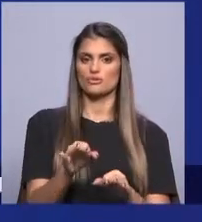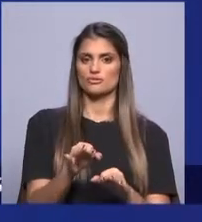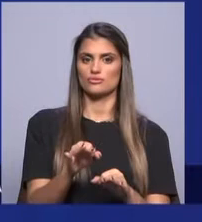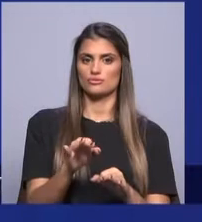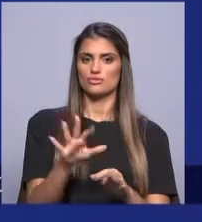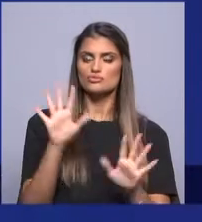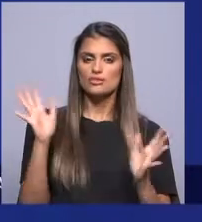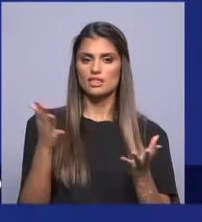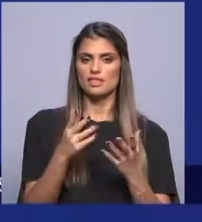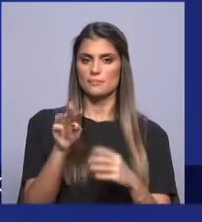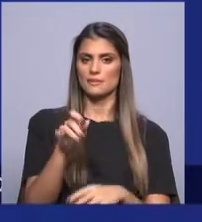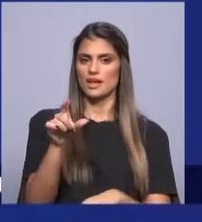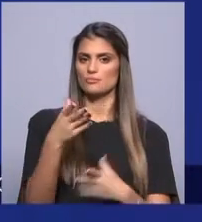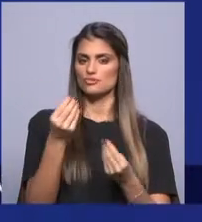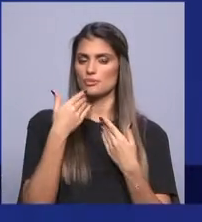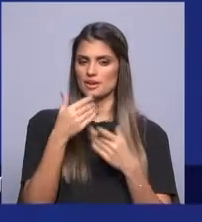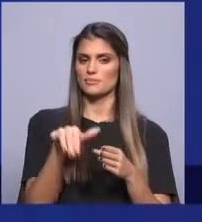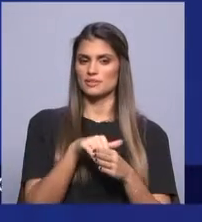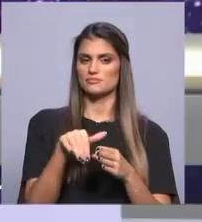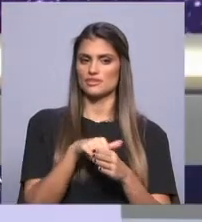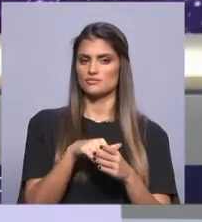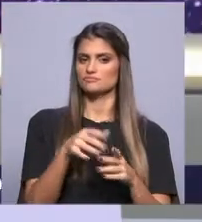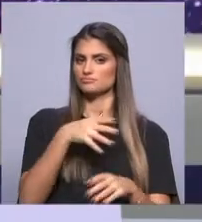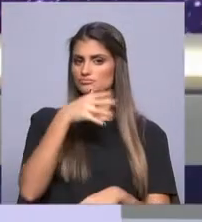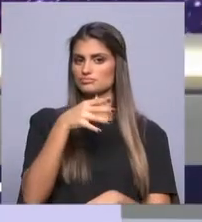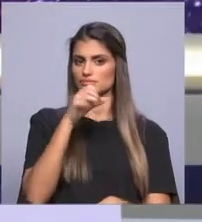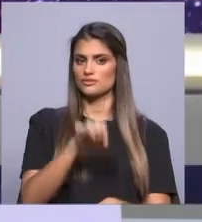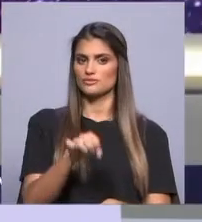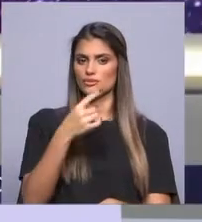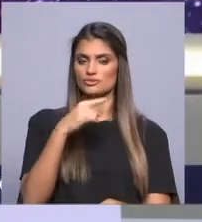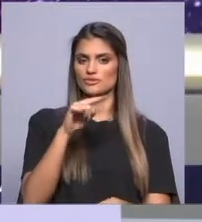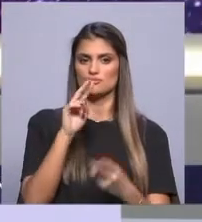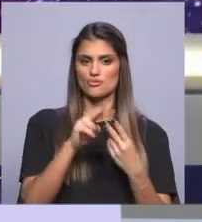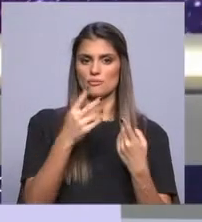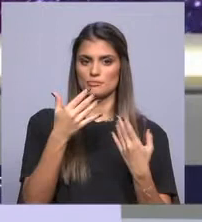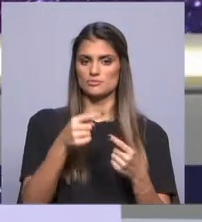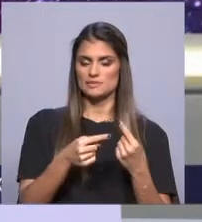universo. Miguel, muito obrigado por esta tua participação e este teu comentário. Voltamos a ver-nos na próxima semana.